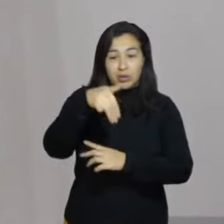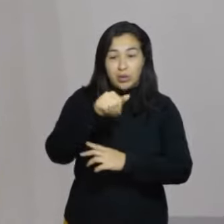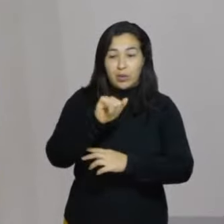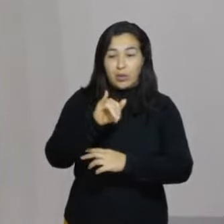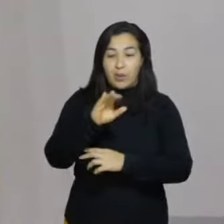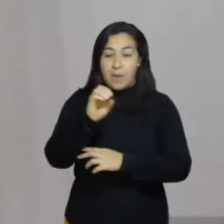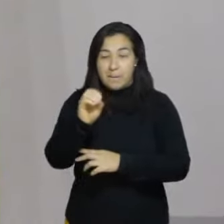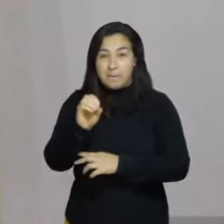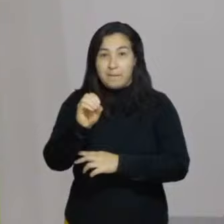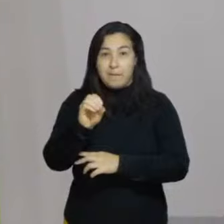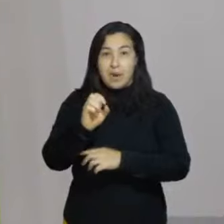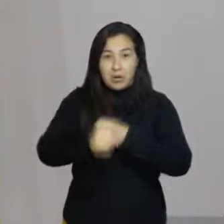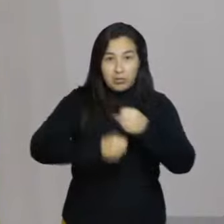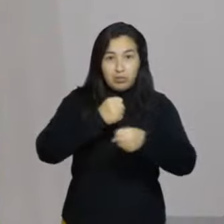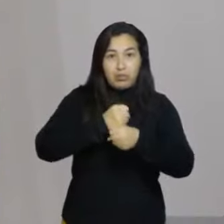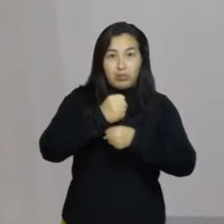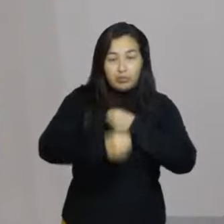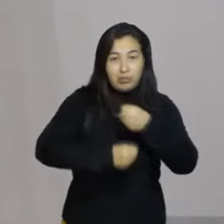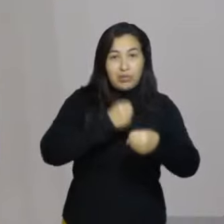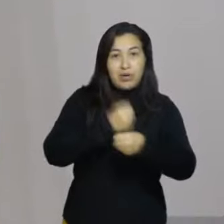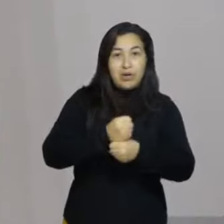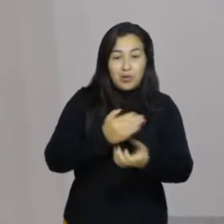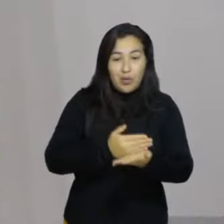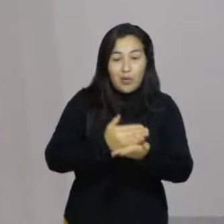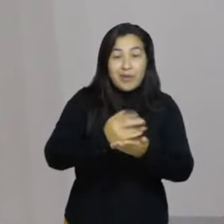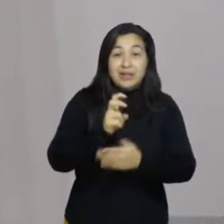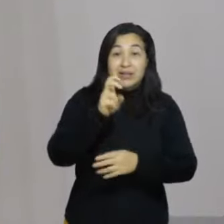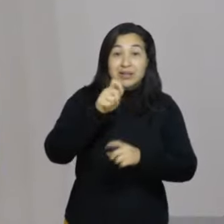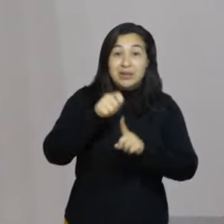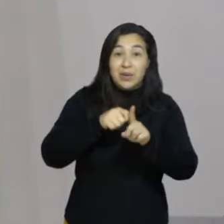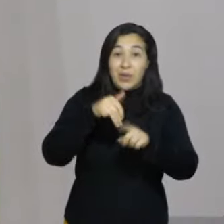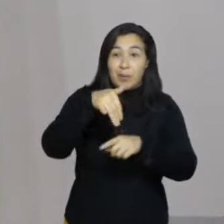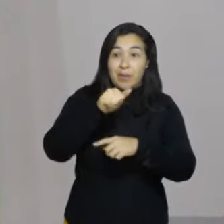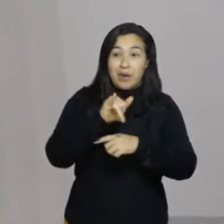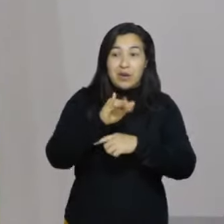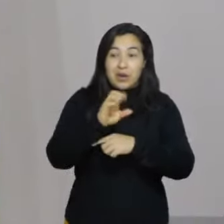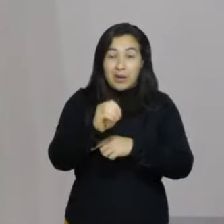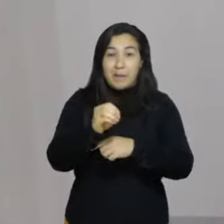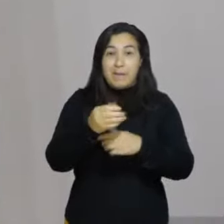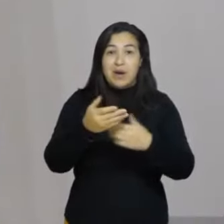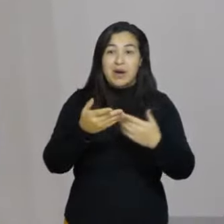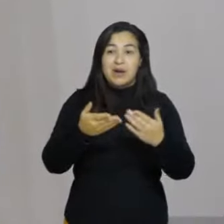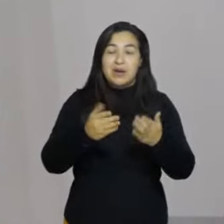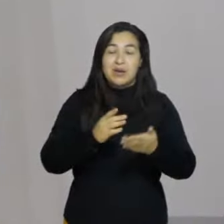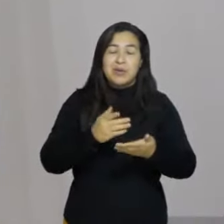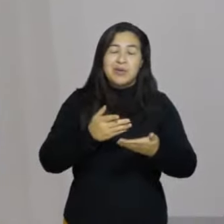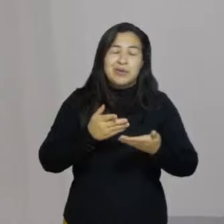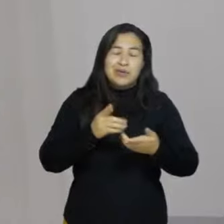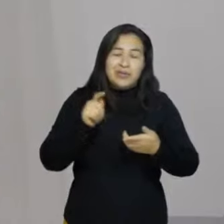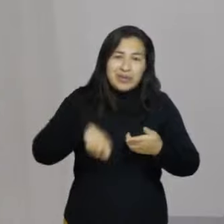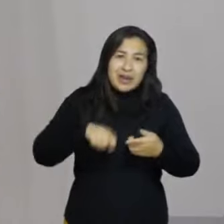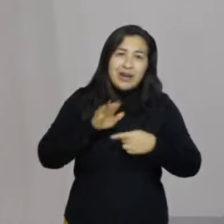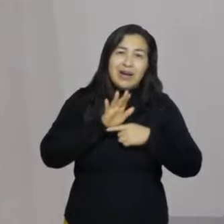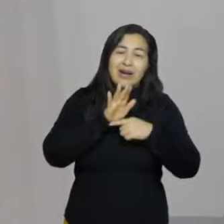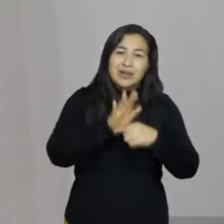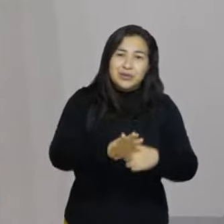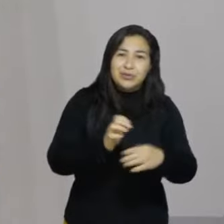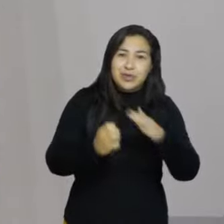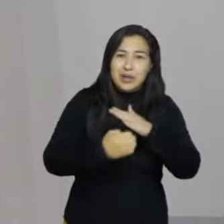se realizará anualmente no dia 5 de maio, homenagem à iniciativa de empresas particulares